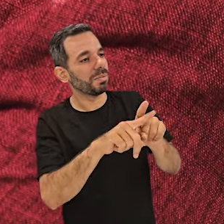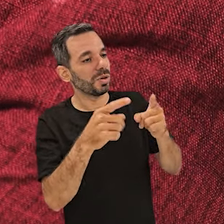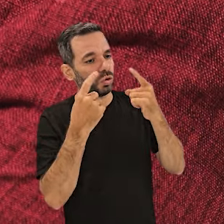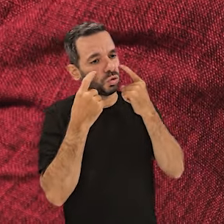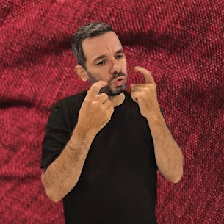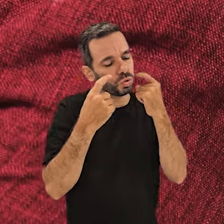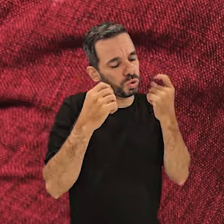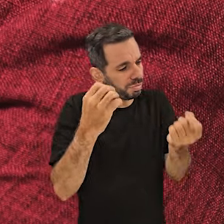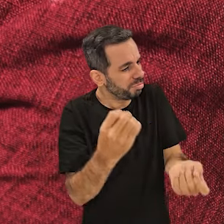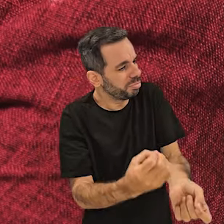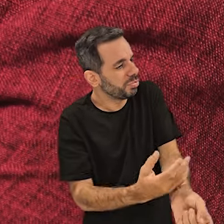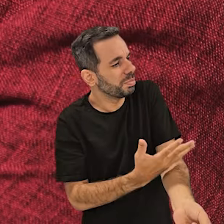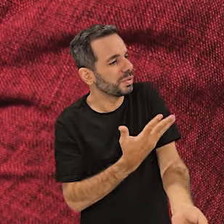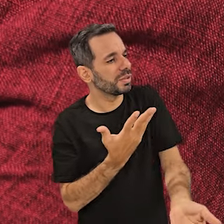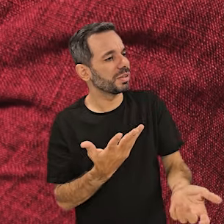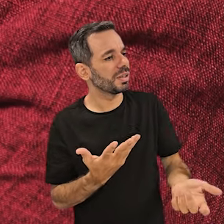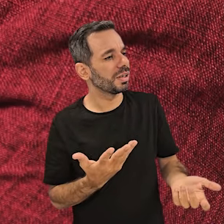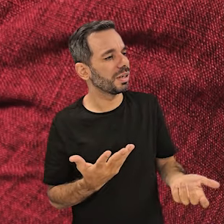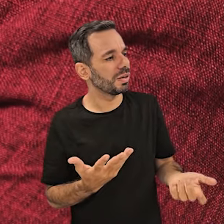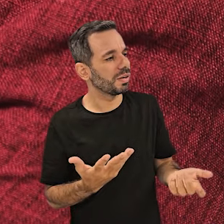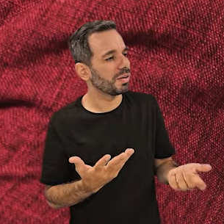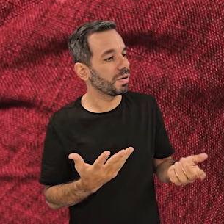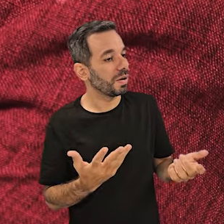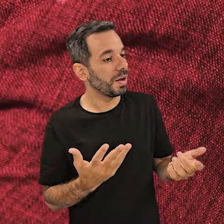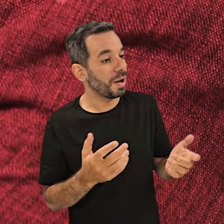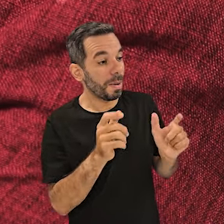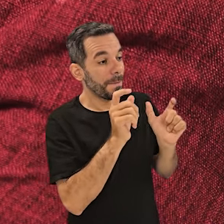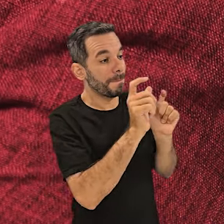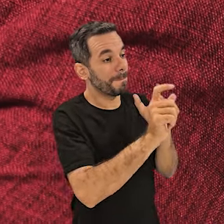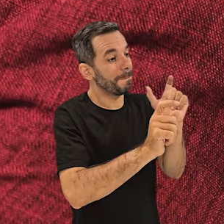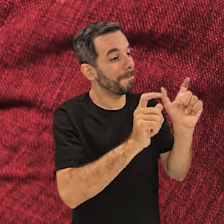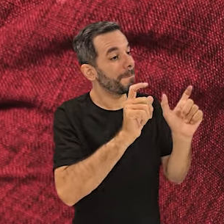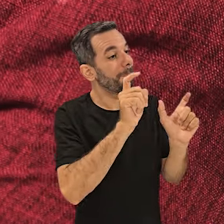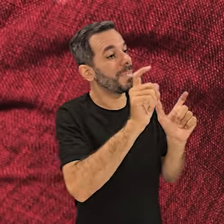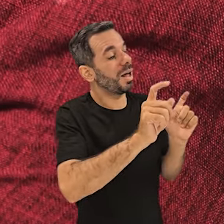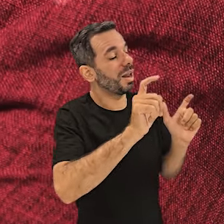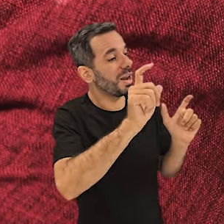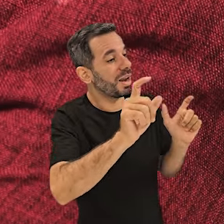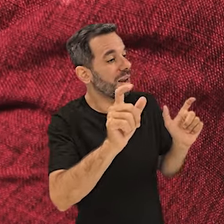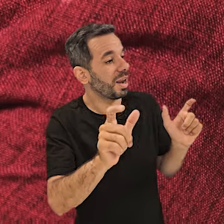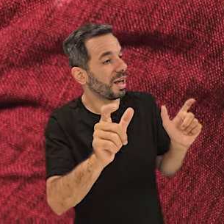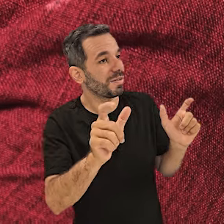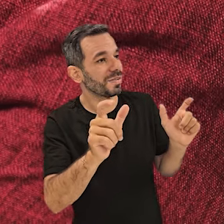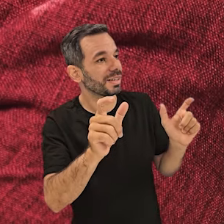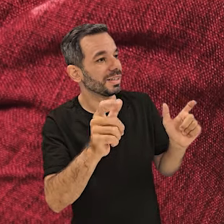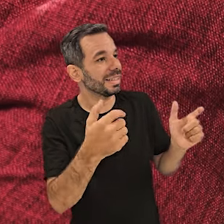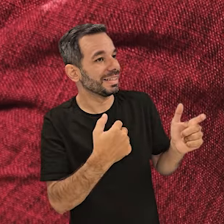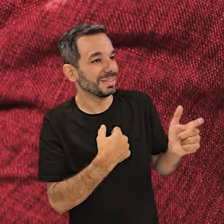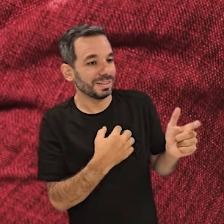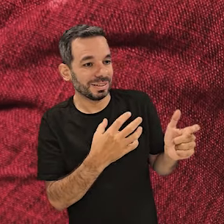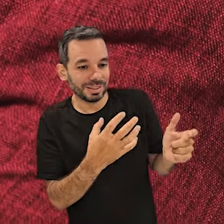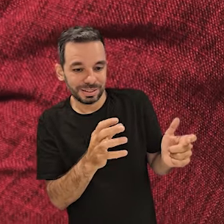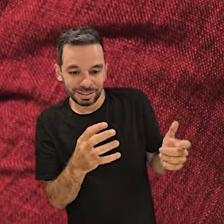menos. Palavras capazes de espantar tudo o que não faz cantar o